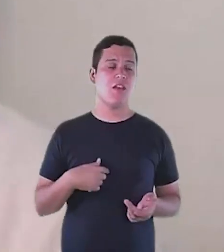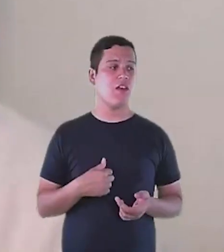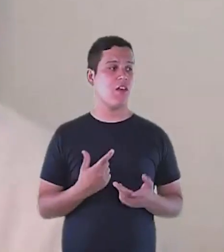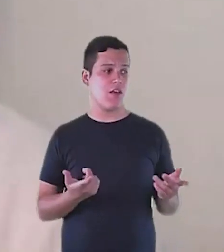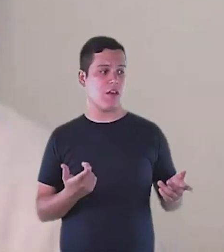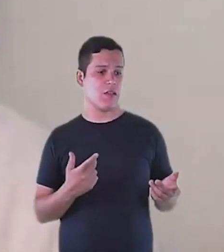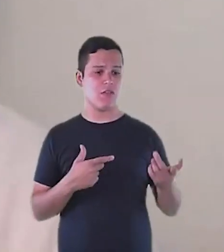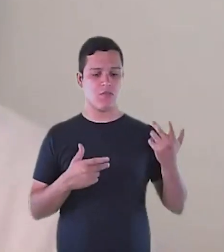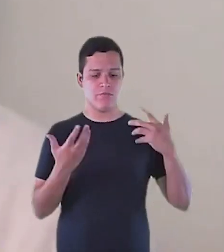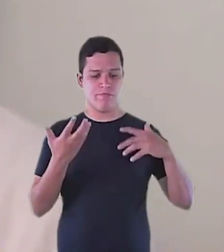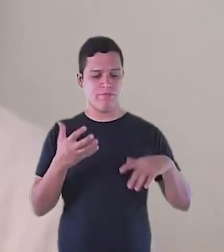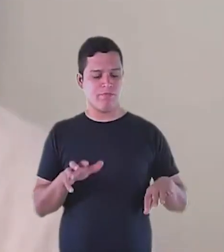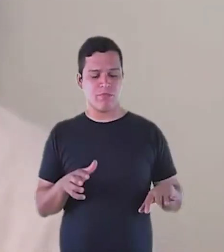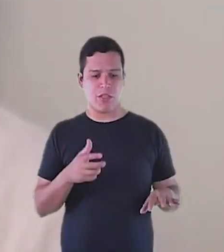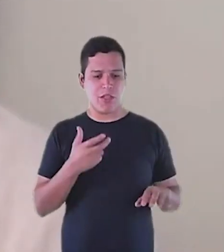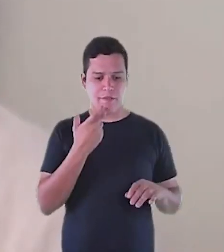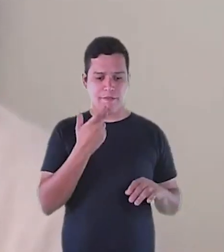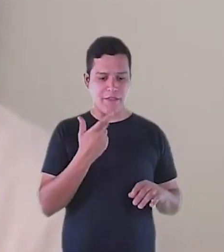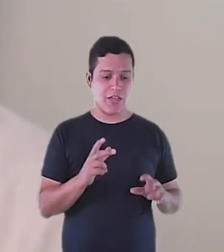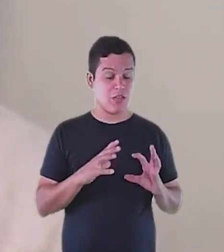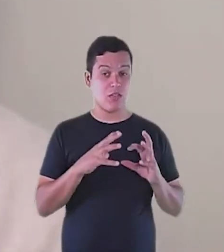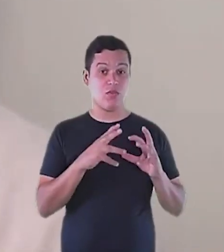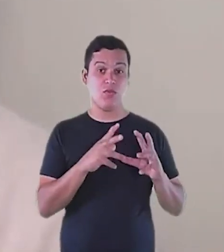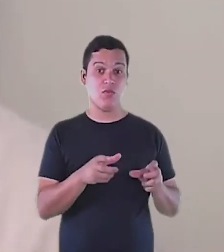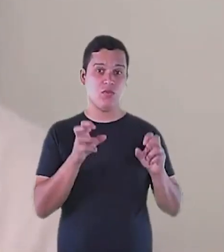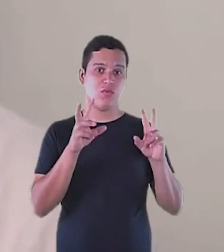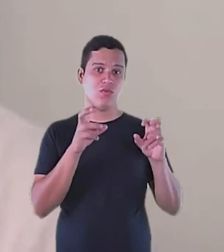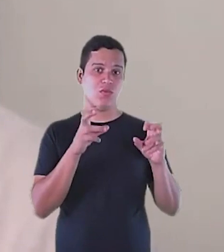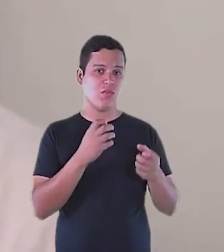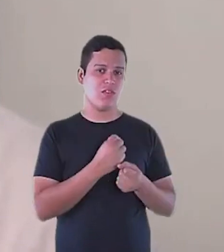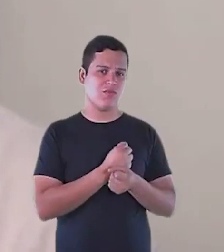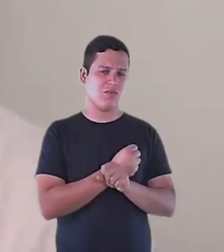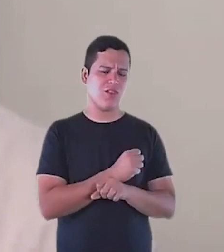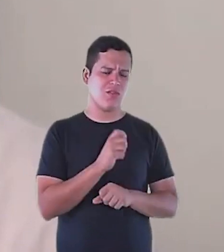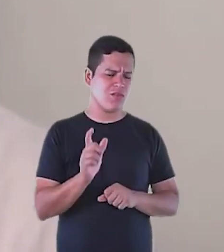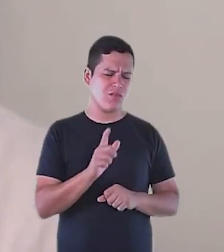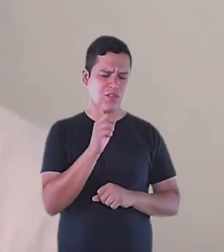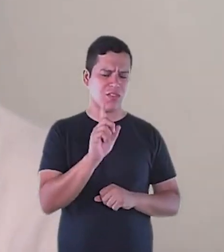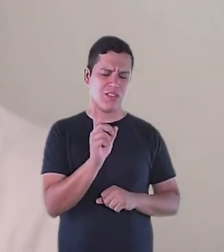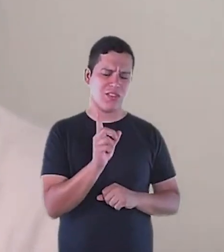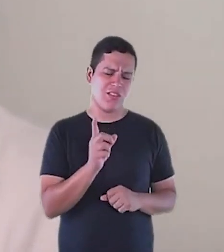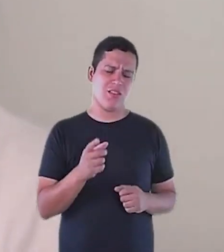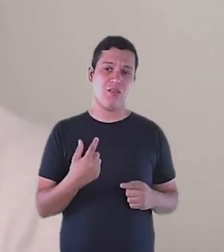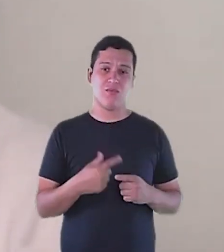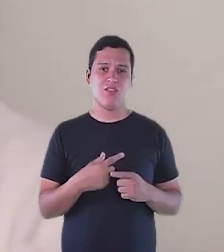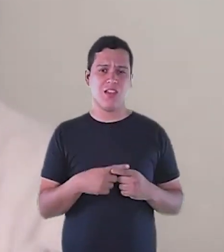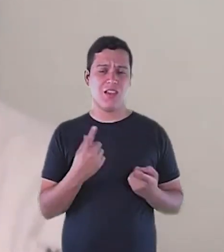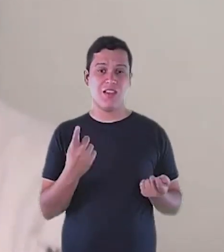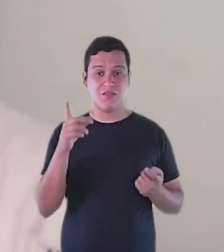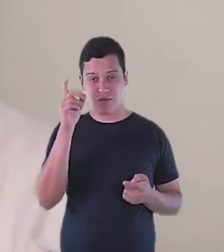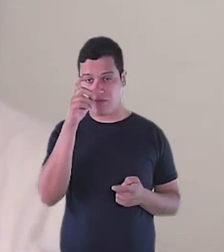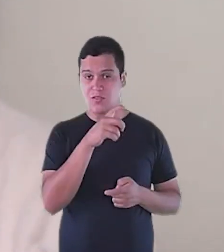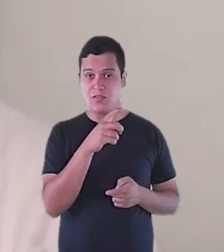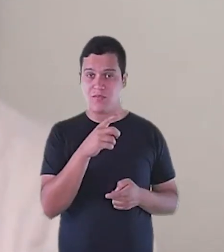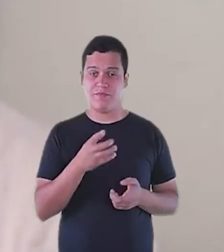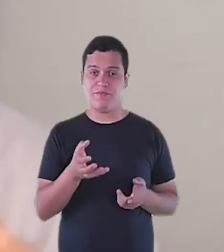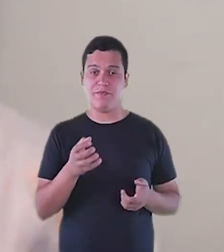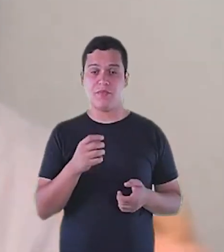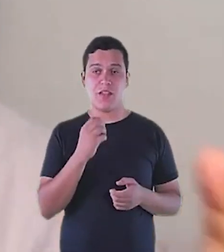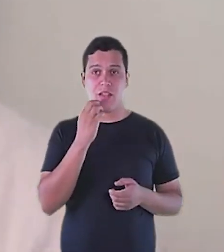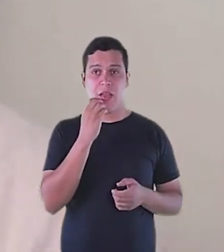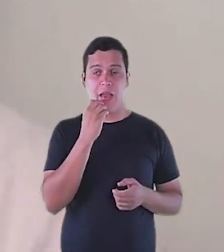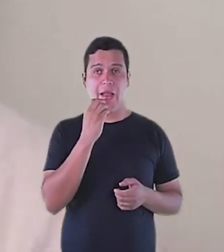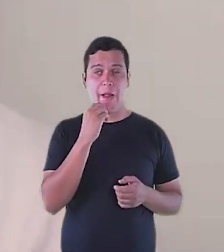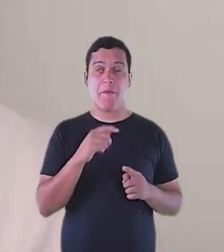a história definitiva sobre a escravidão, isso seria muita arrogância, pretensão minha. Mas eu quero ter